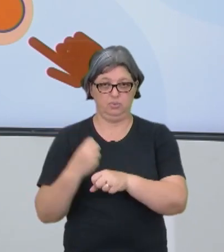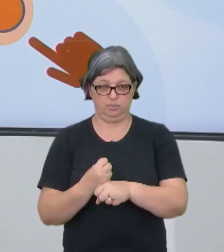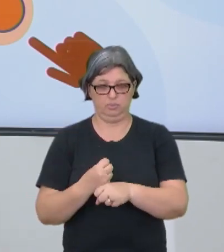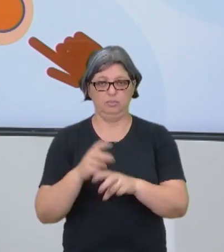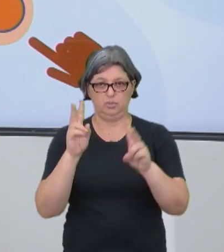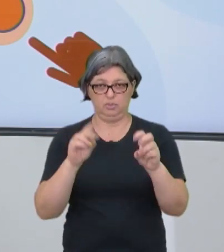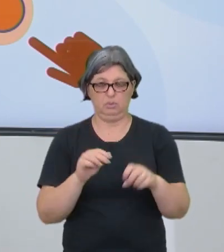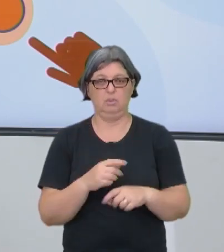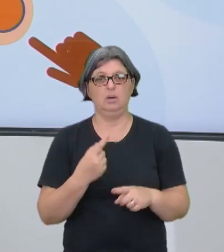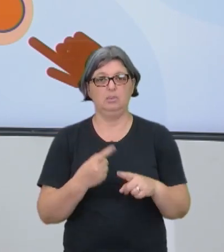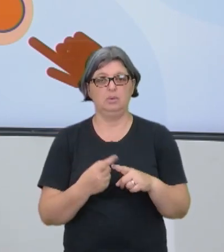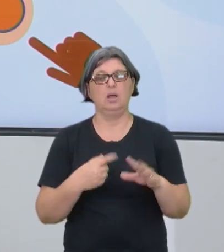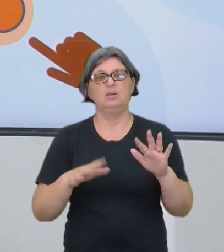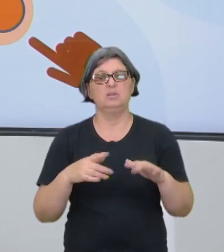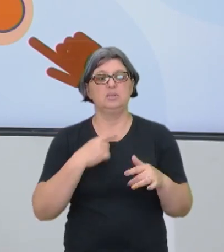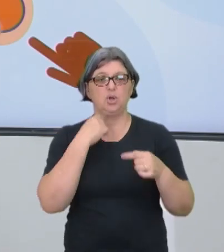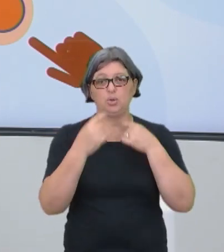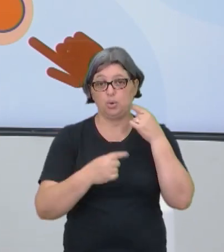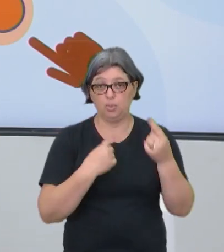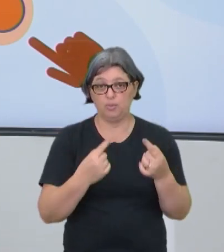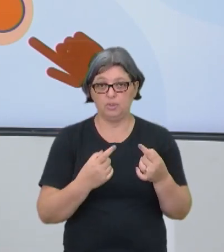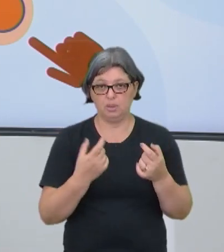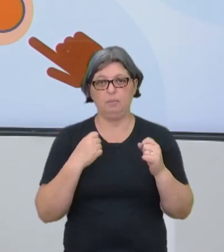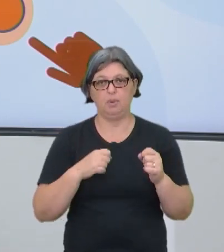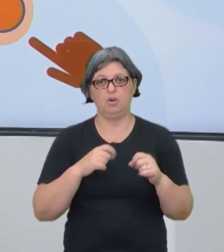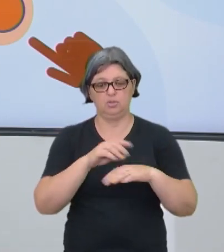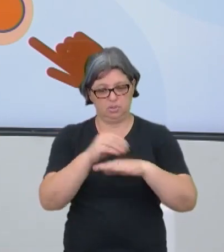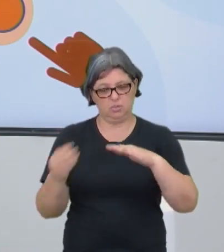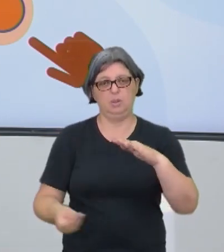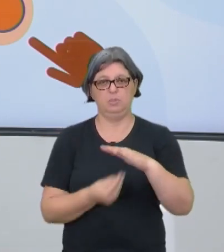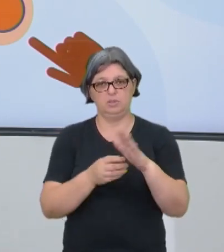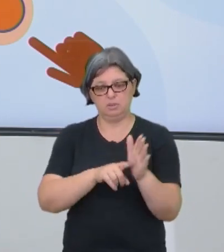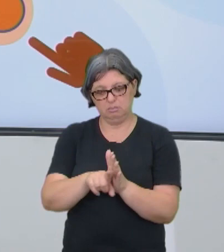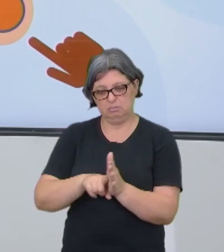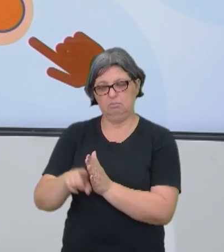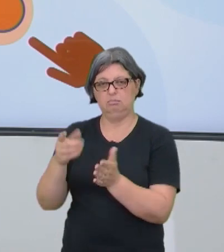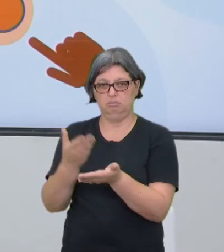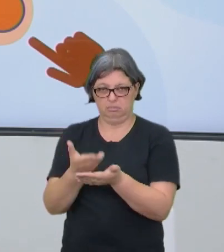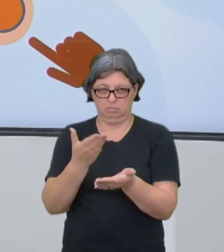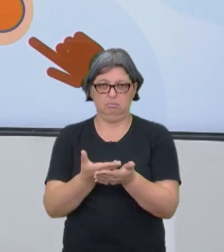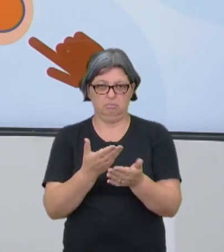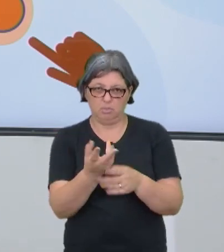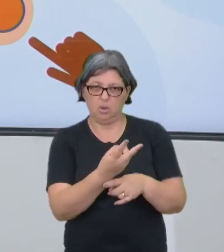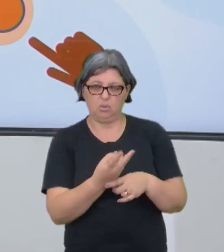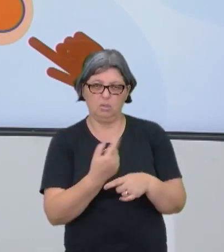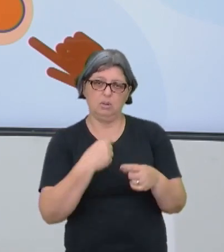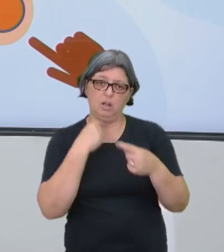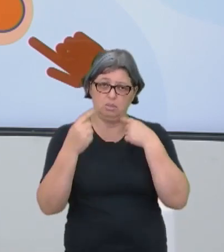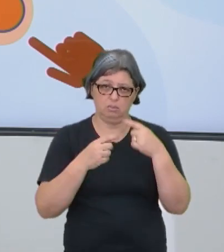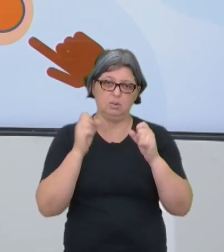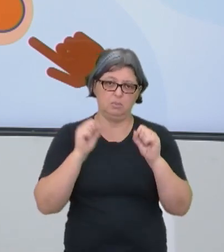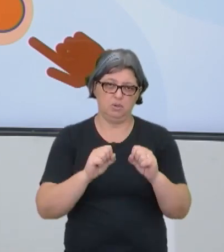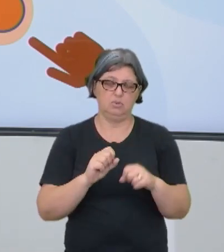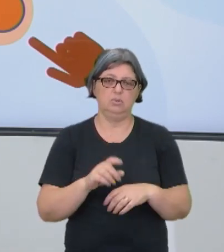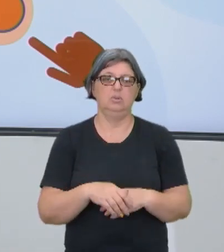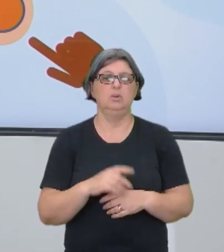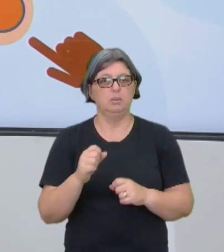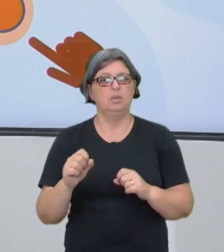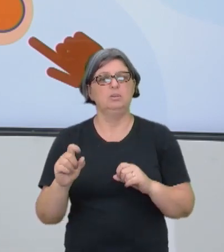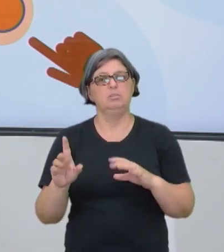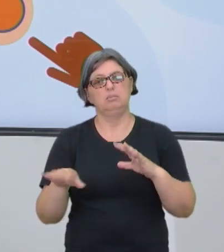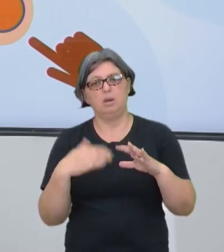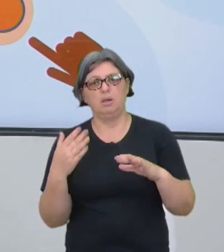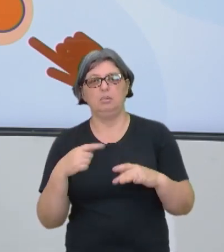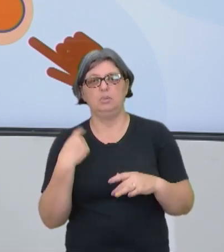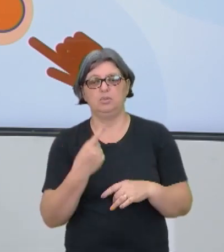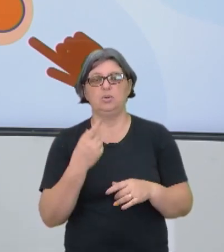porque, tive uma dúvida aqui. Vai lá ao repositório, procure a aula e tire suas dúvidas. E qualquer coisa envie para nós, ou